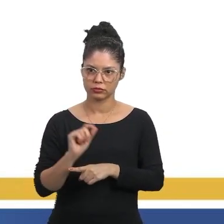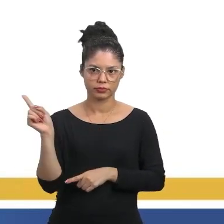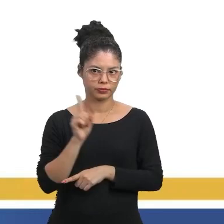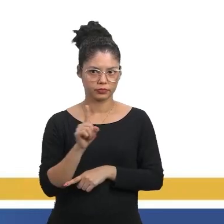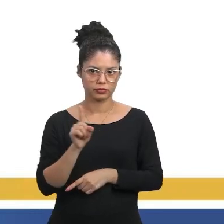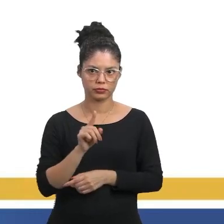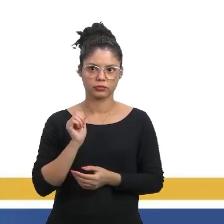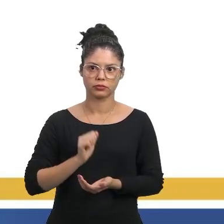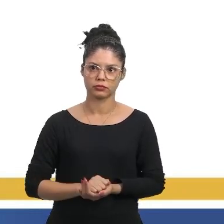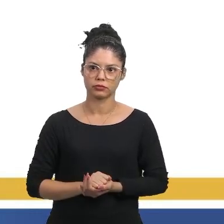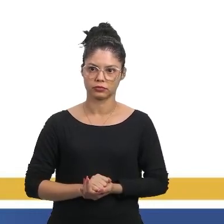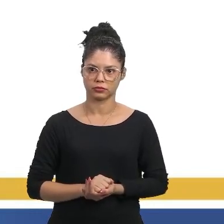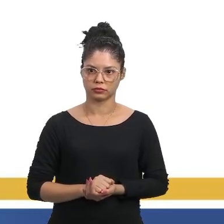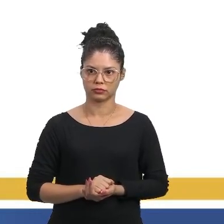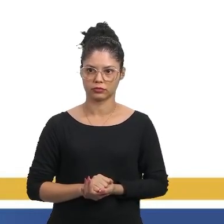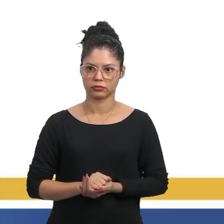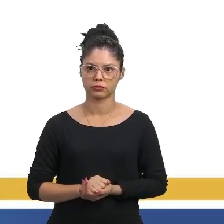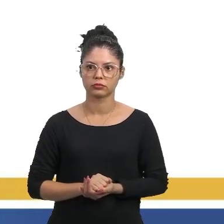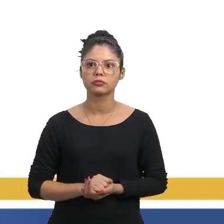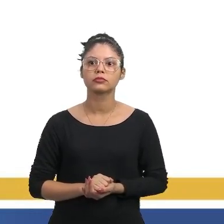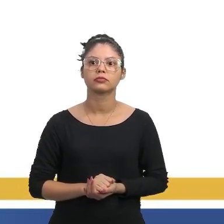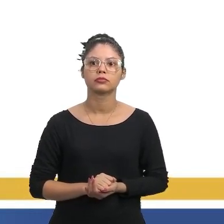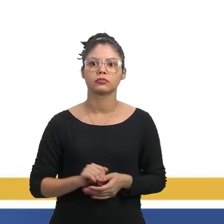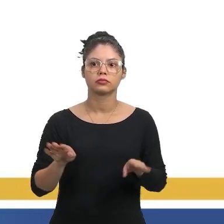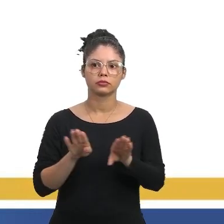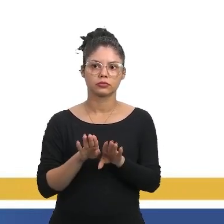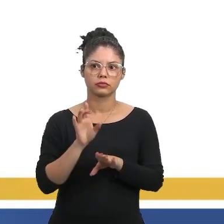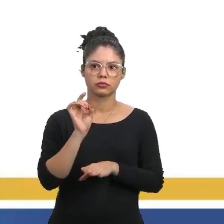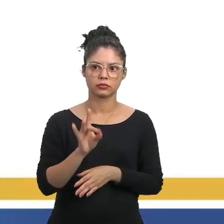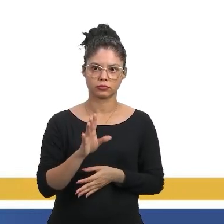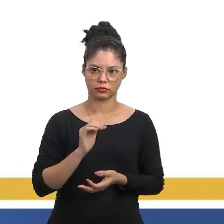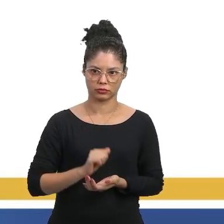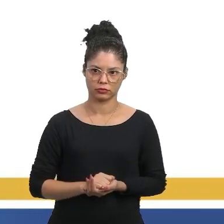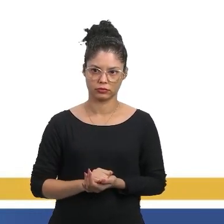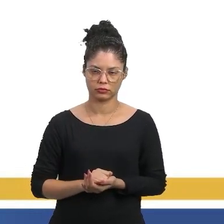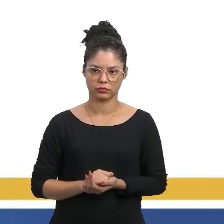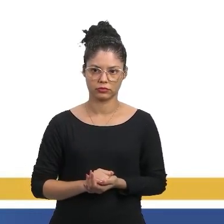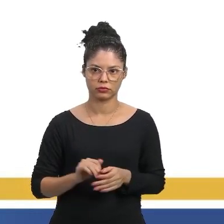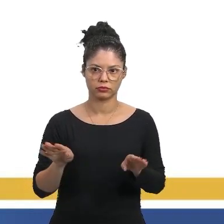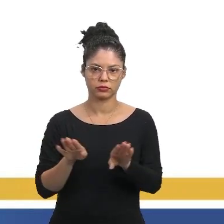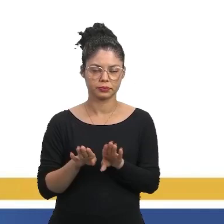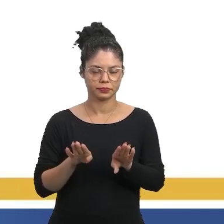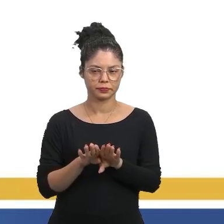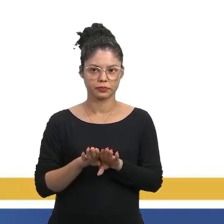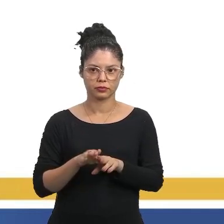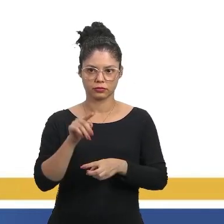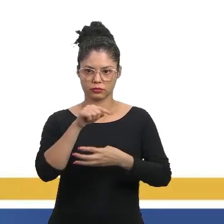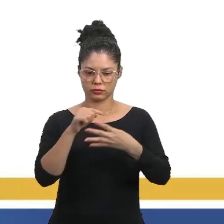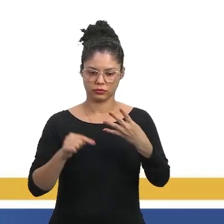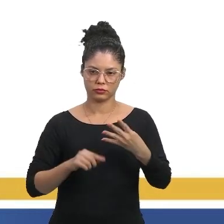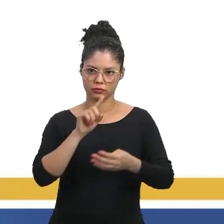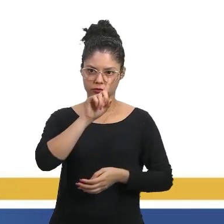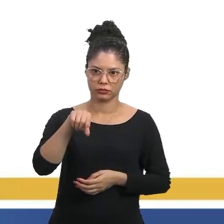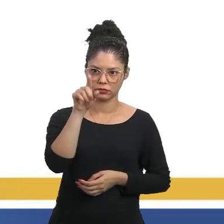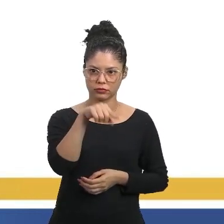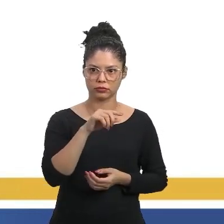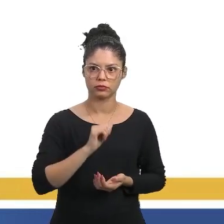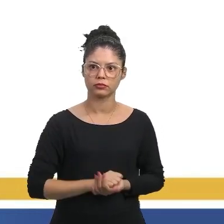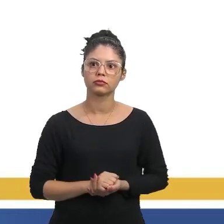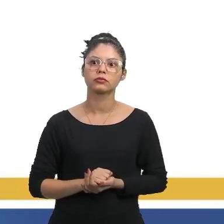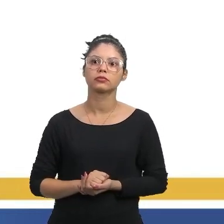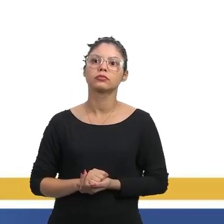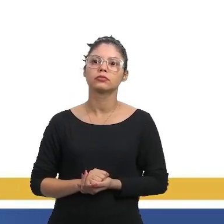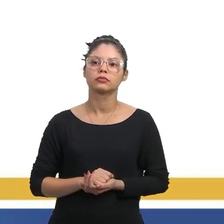Não. Então, só tem o de Thomson, tem o de Rutherford e tem o de Bohr. Esse X aqui apareceu de gaiato, né?